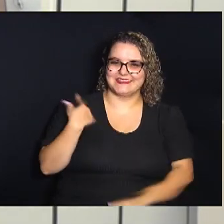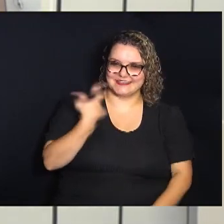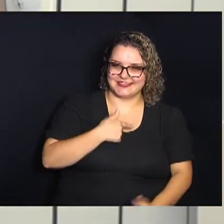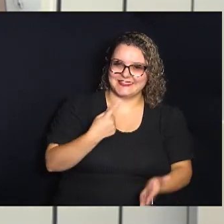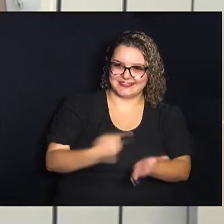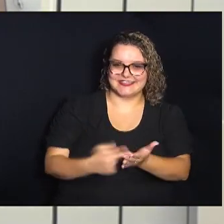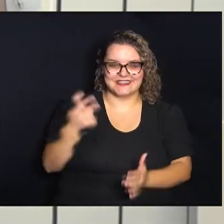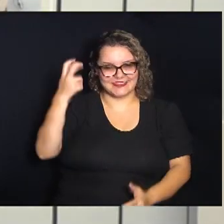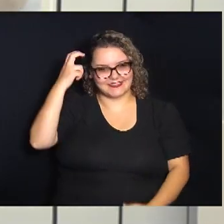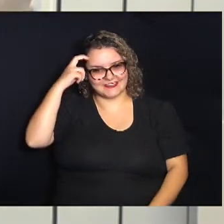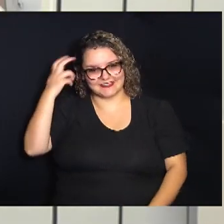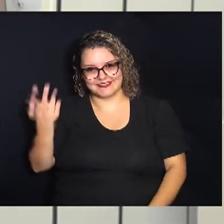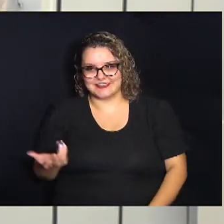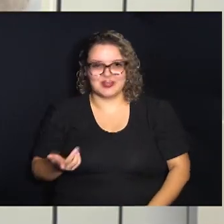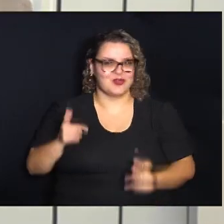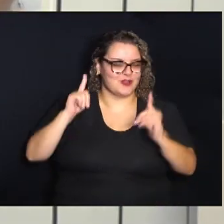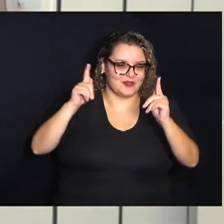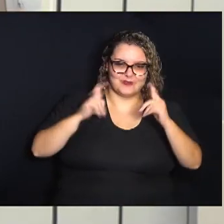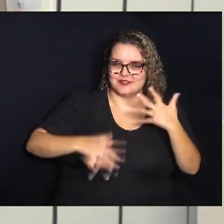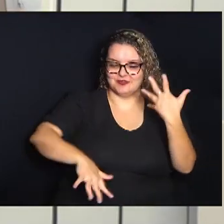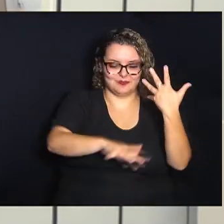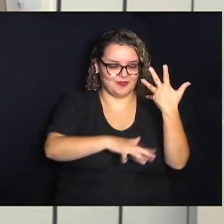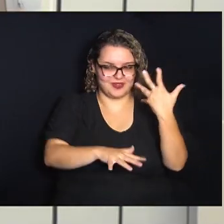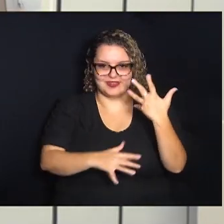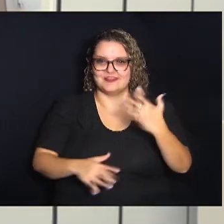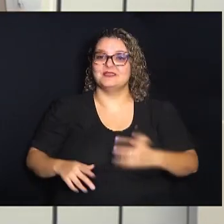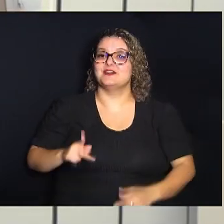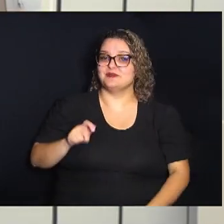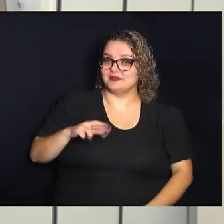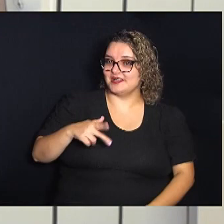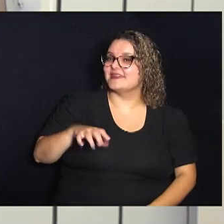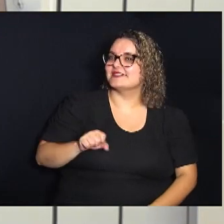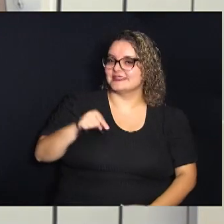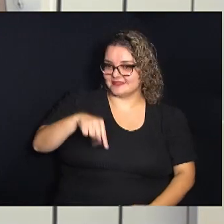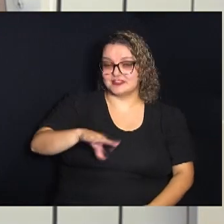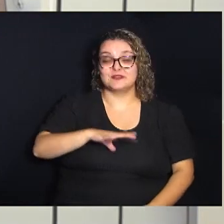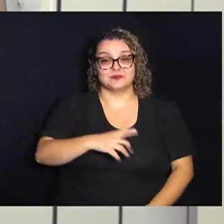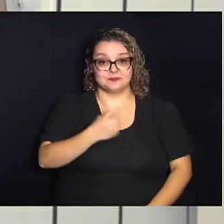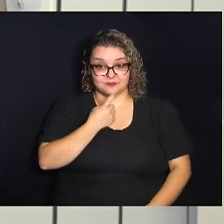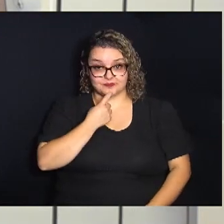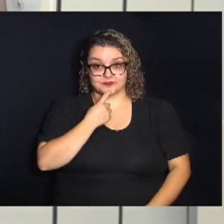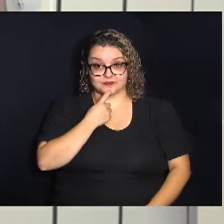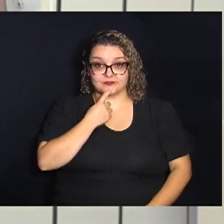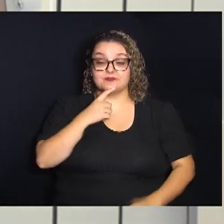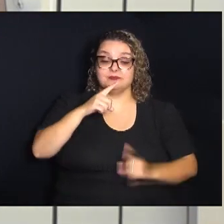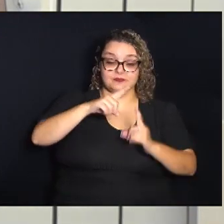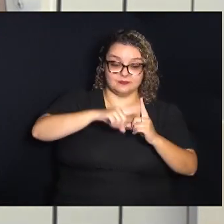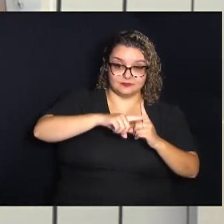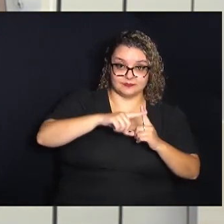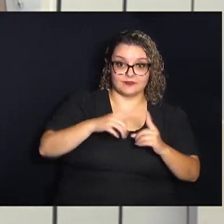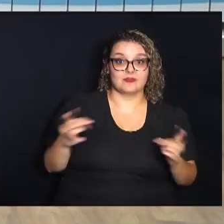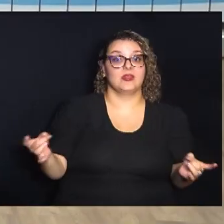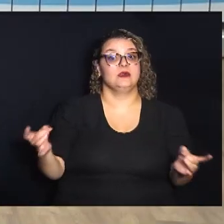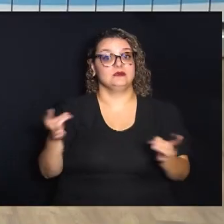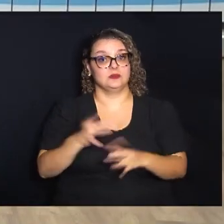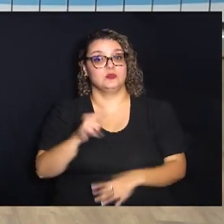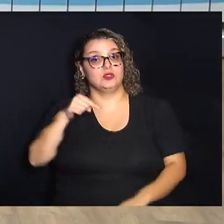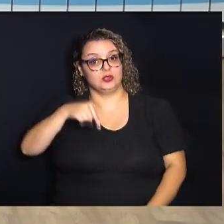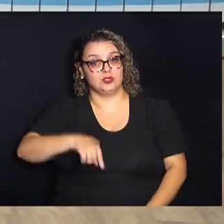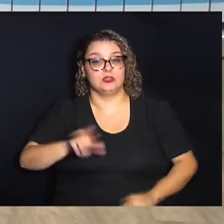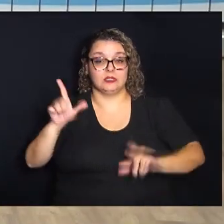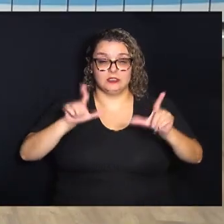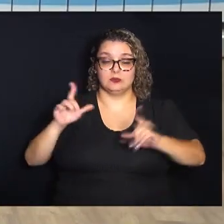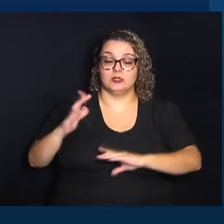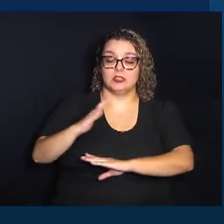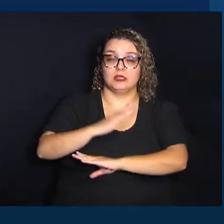agenda cultural, curtir as praças e parques aqui da cidade. Sobre as temperaturas, olha só, elas já estão aqui na minha tela.